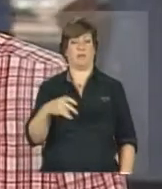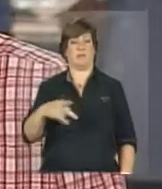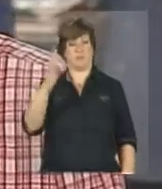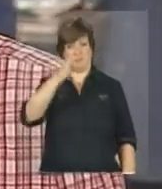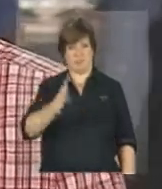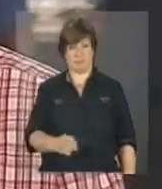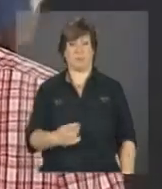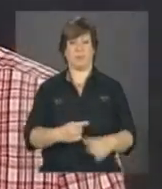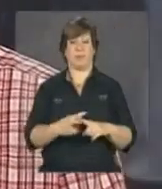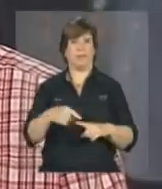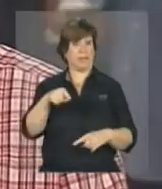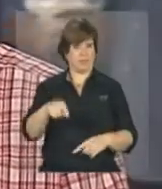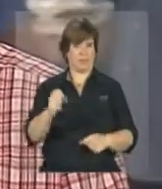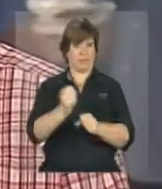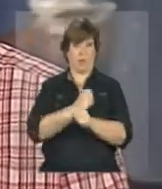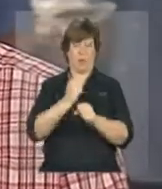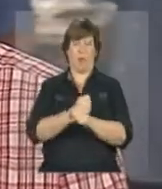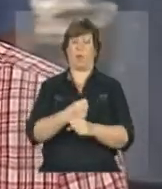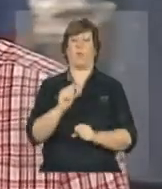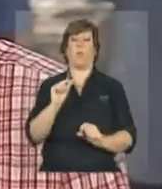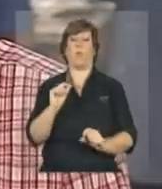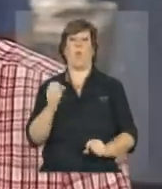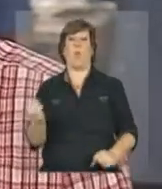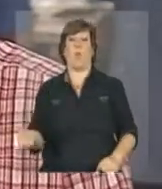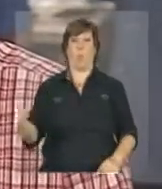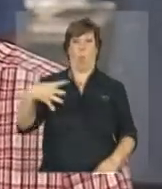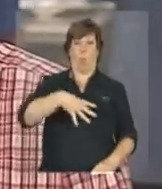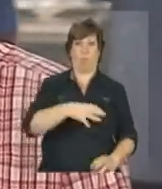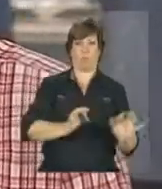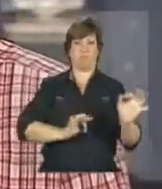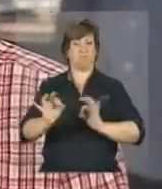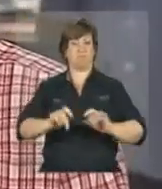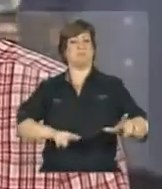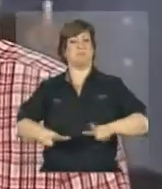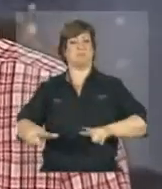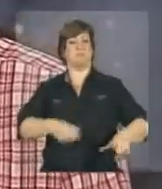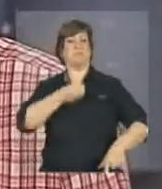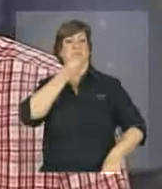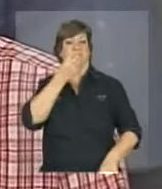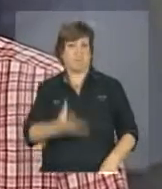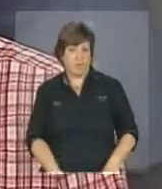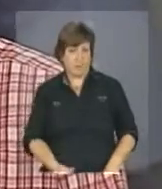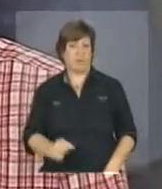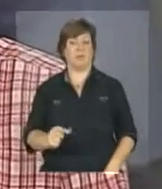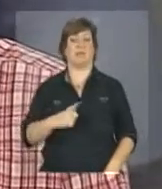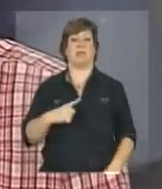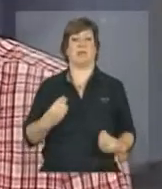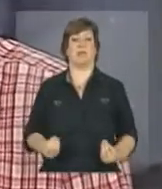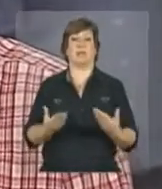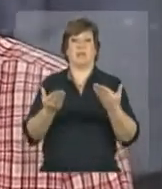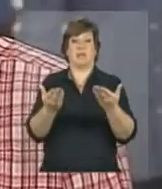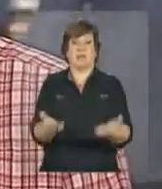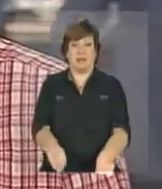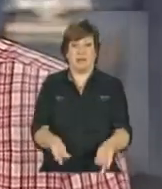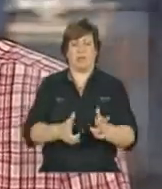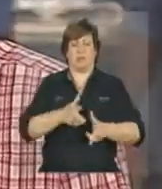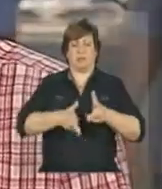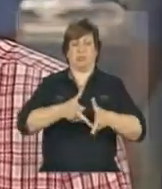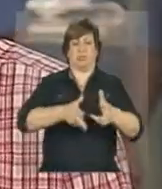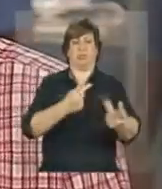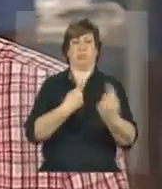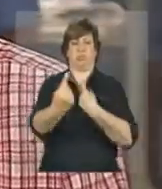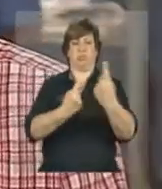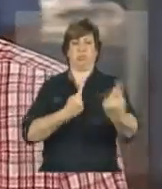ela significa uma nova equação logística, um oferecimento de uma via férrea de